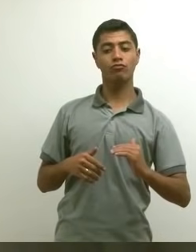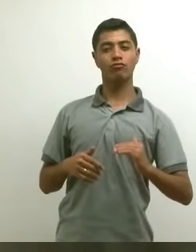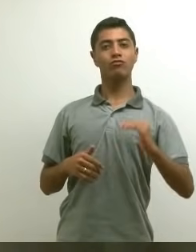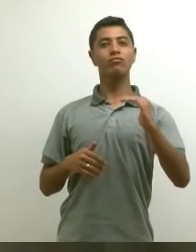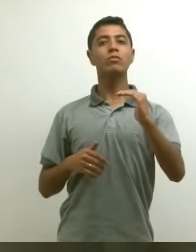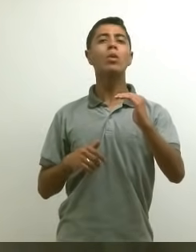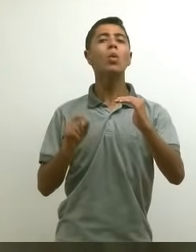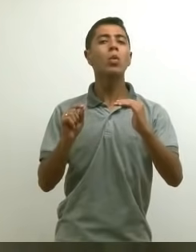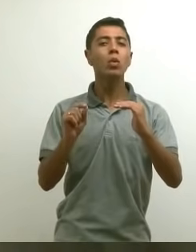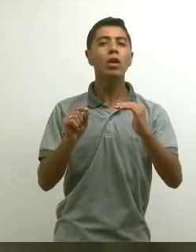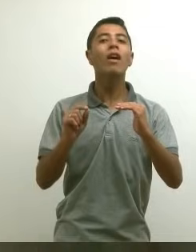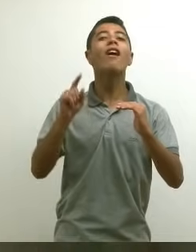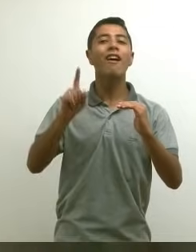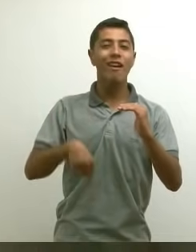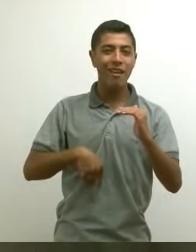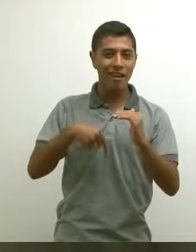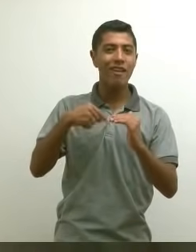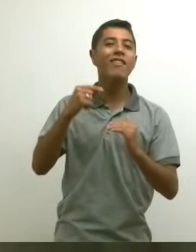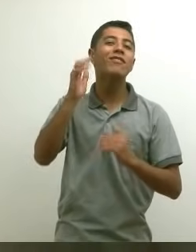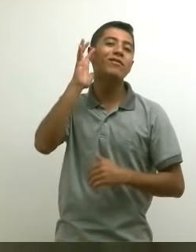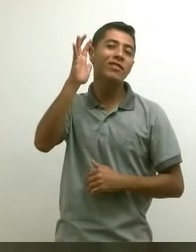no adolescente